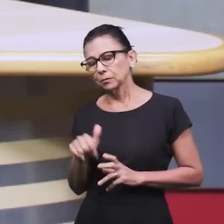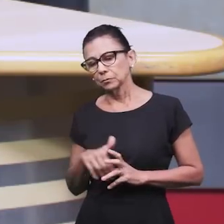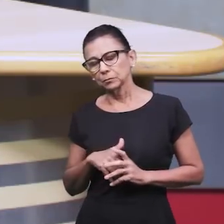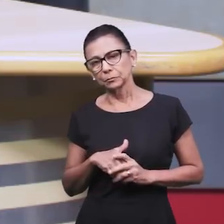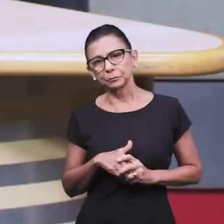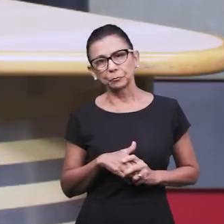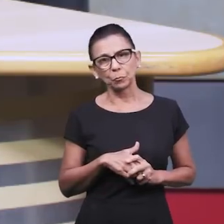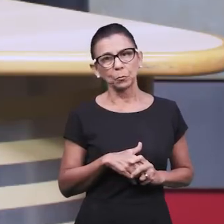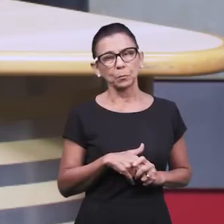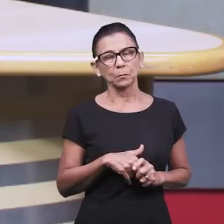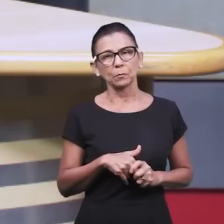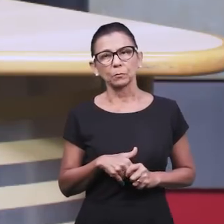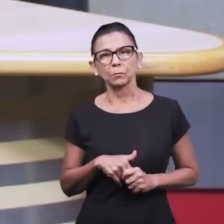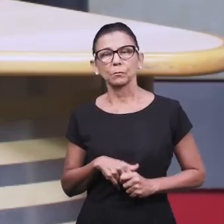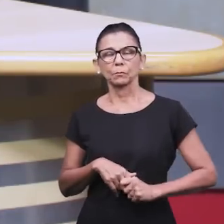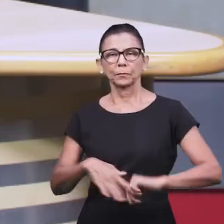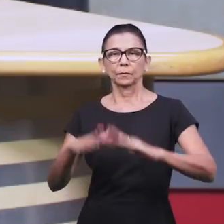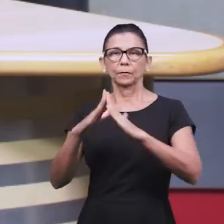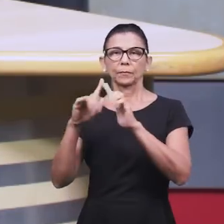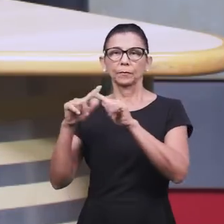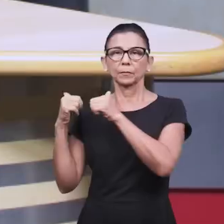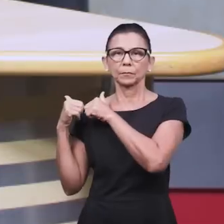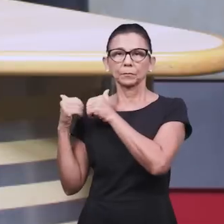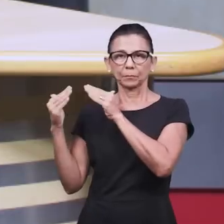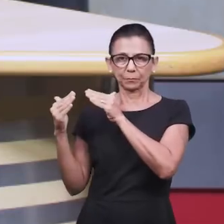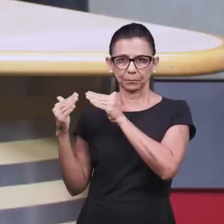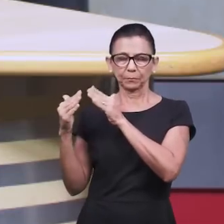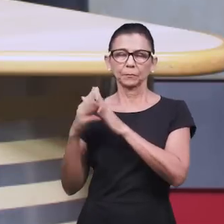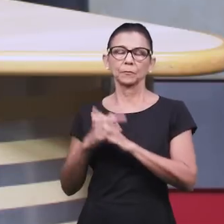A igreja primitiva,